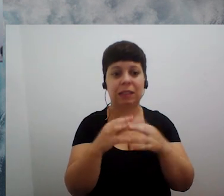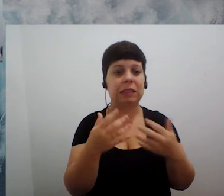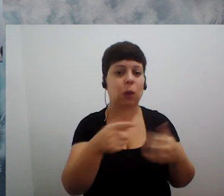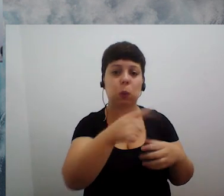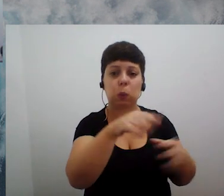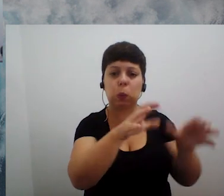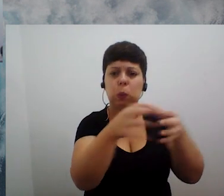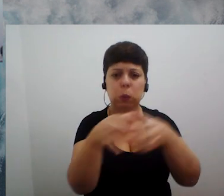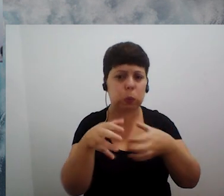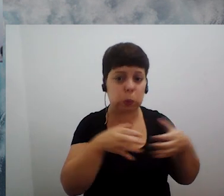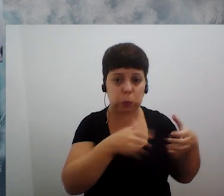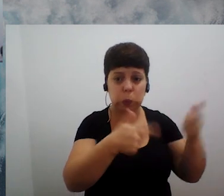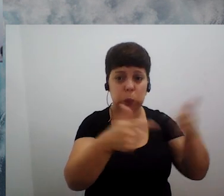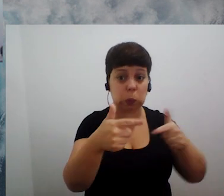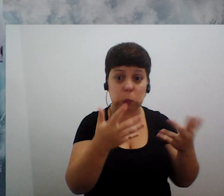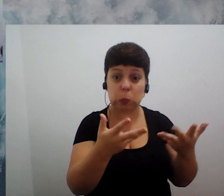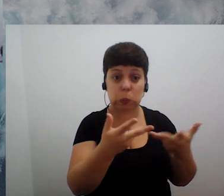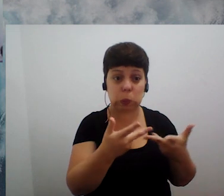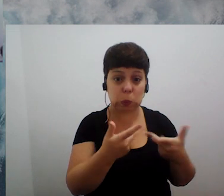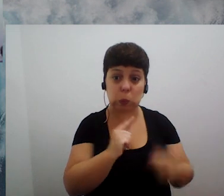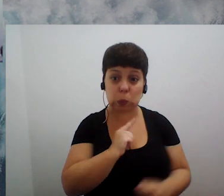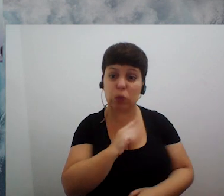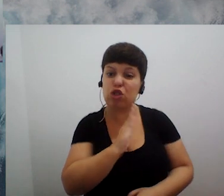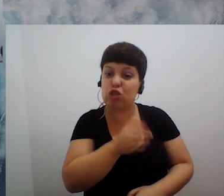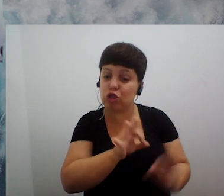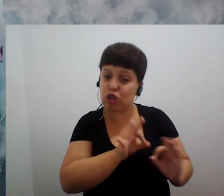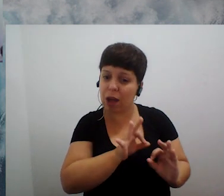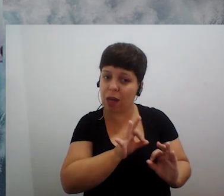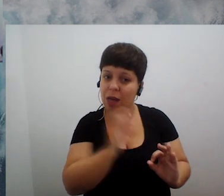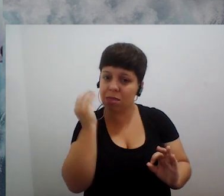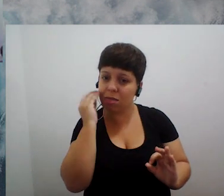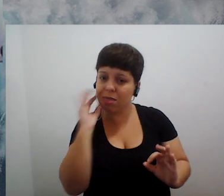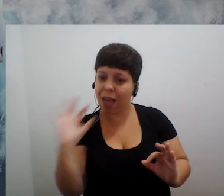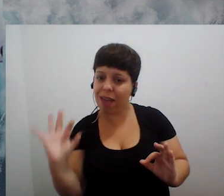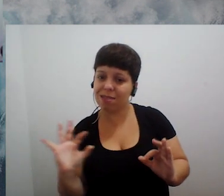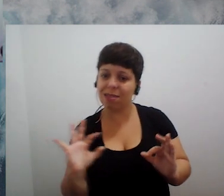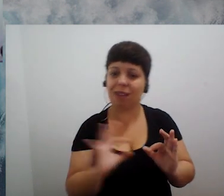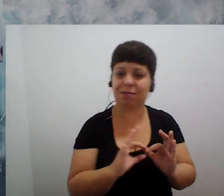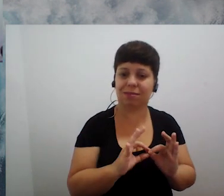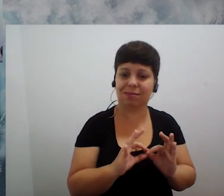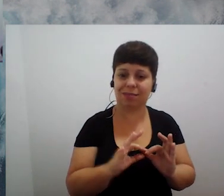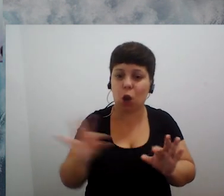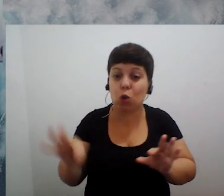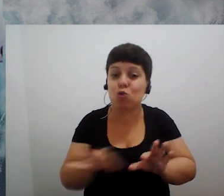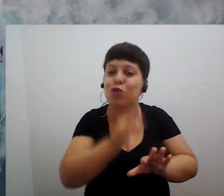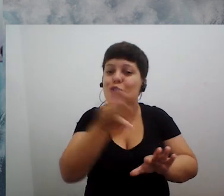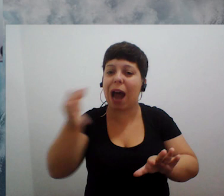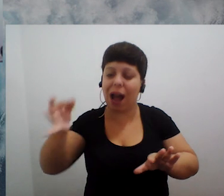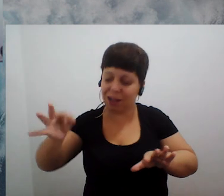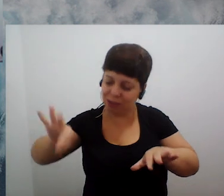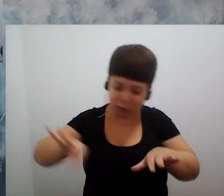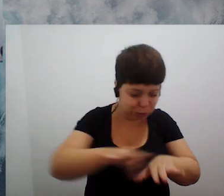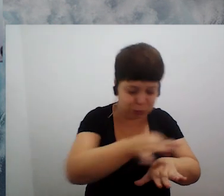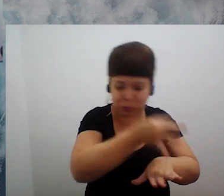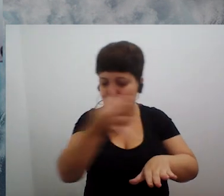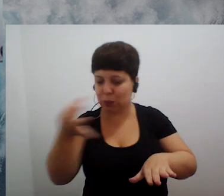isso. E aí é junto com esses outros coletivos incríveis que existem aqui na Quebrada que a gente vem tecendo essas teias de ideia, né,